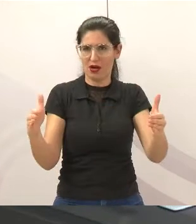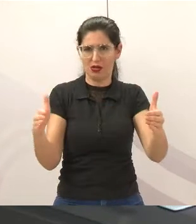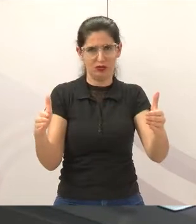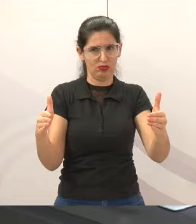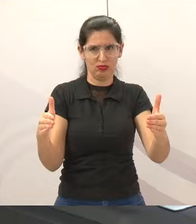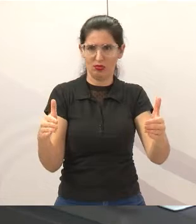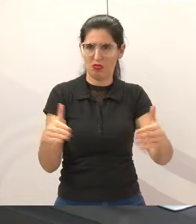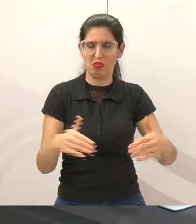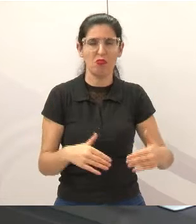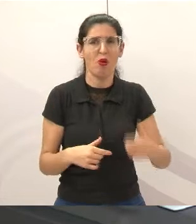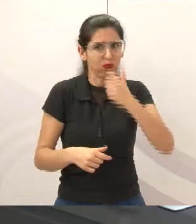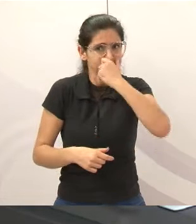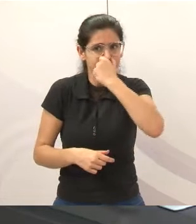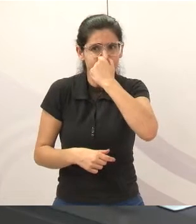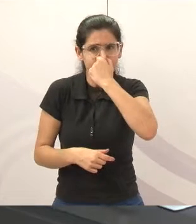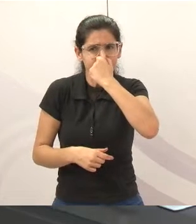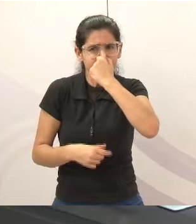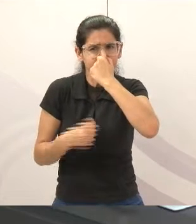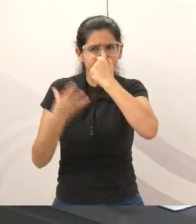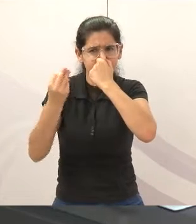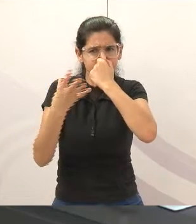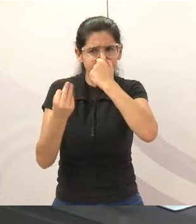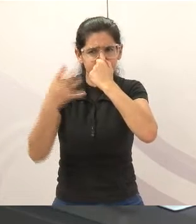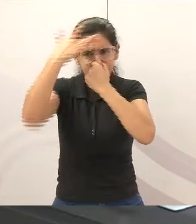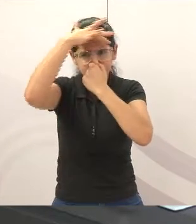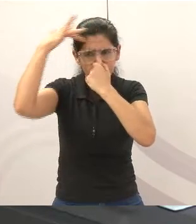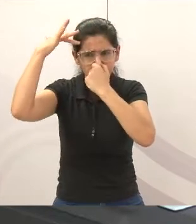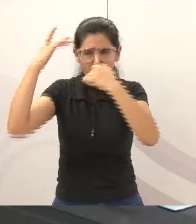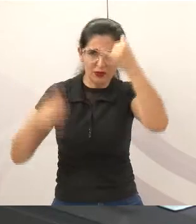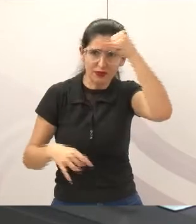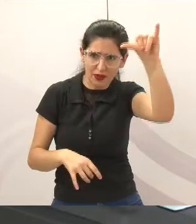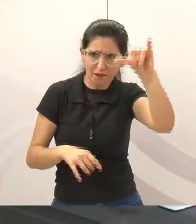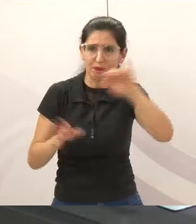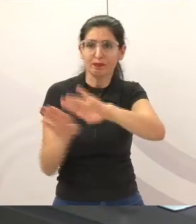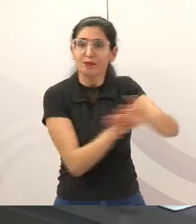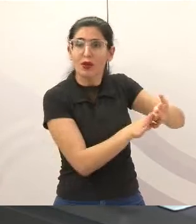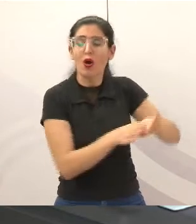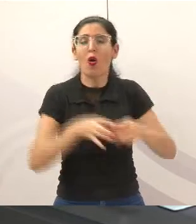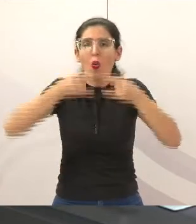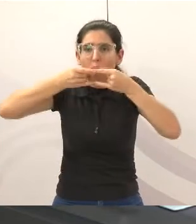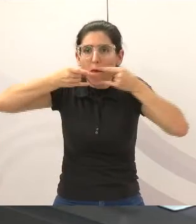público. Bom, perceba o seguinte, com relação ao uso de máscara. Perceba o